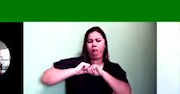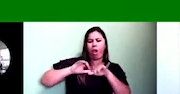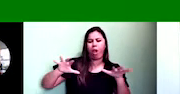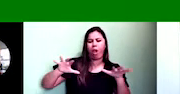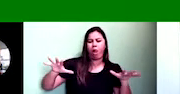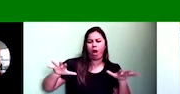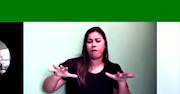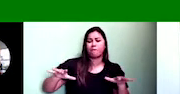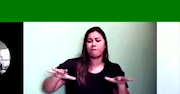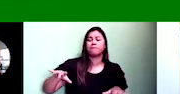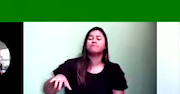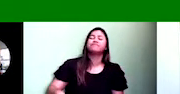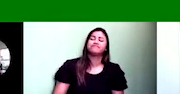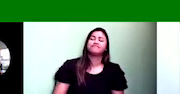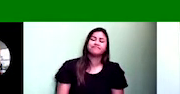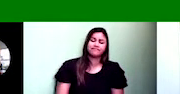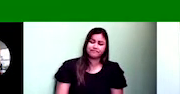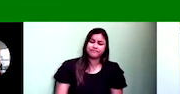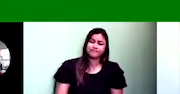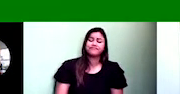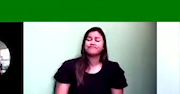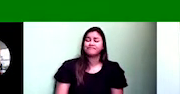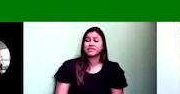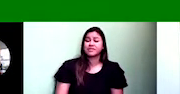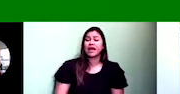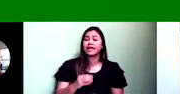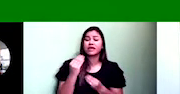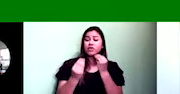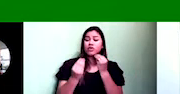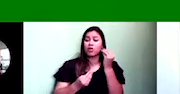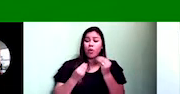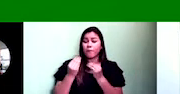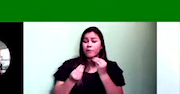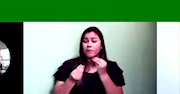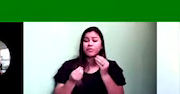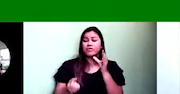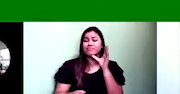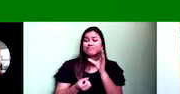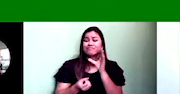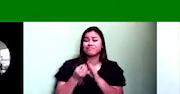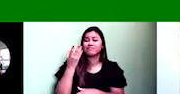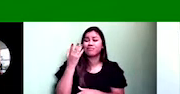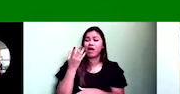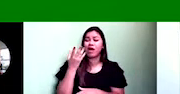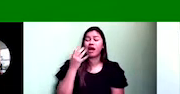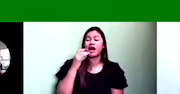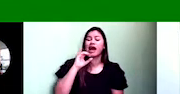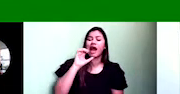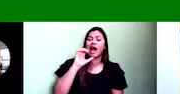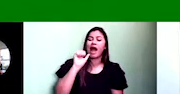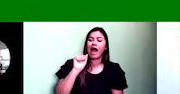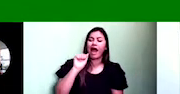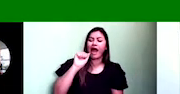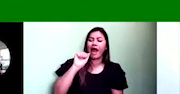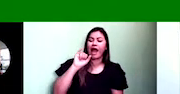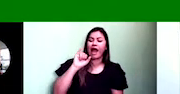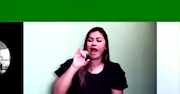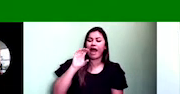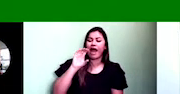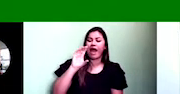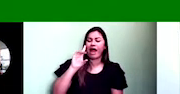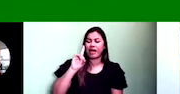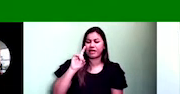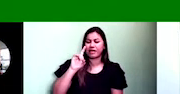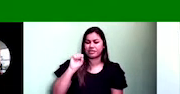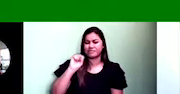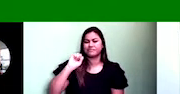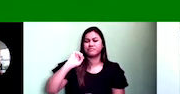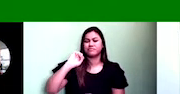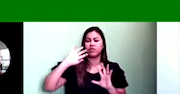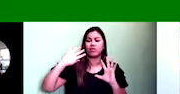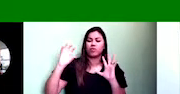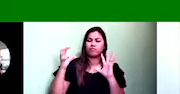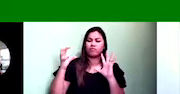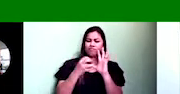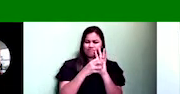para o surgimento da AIDS, né, a síndrome da imunodeficiência adquirida.